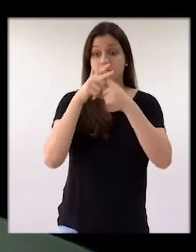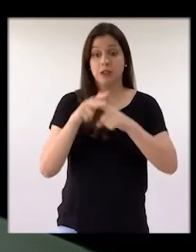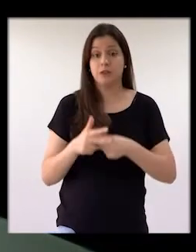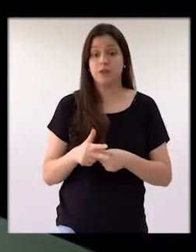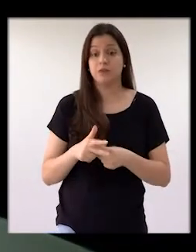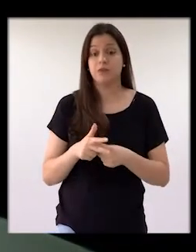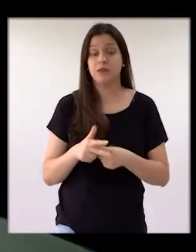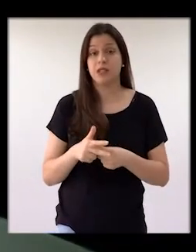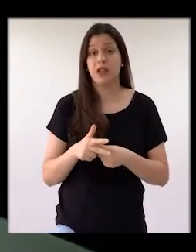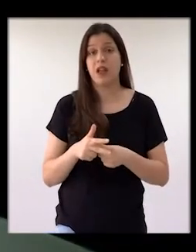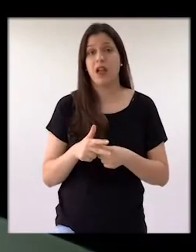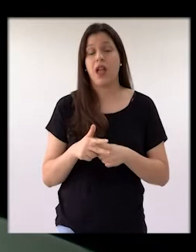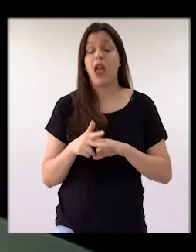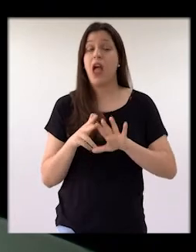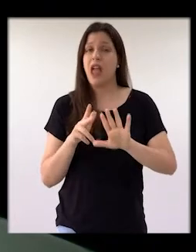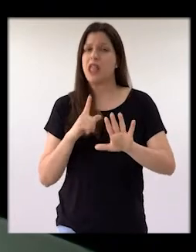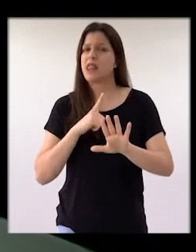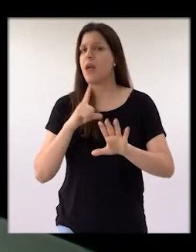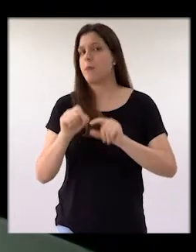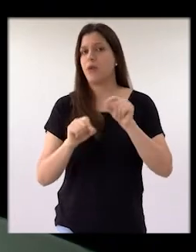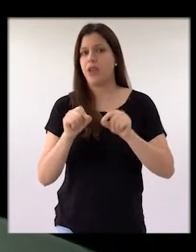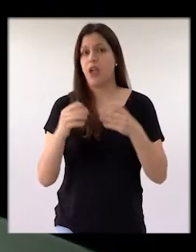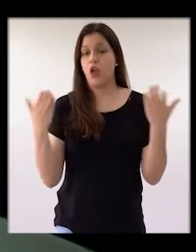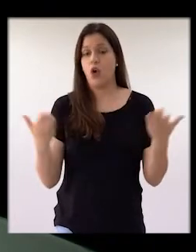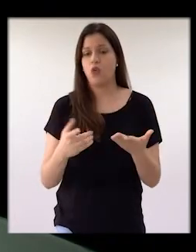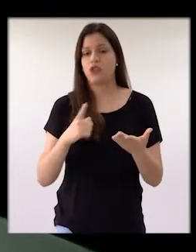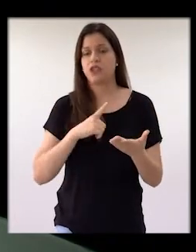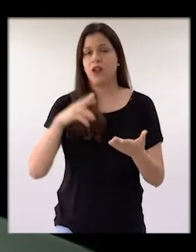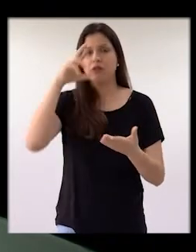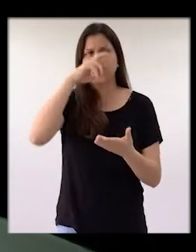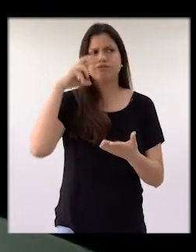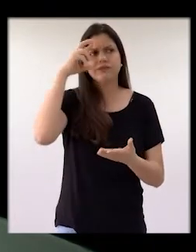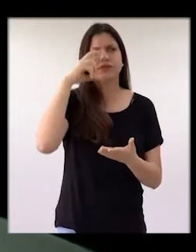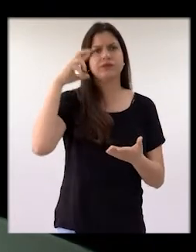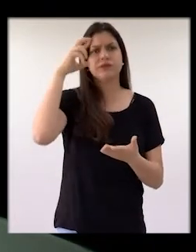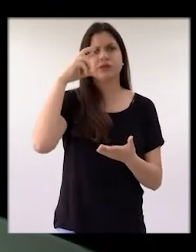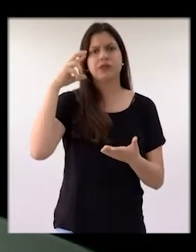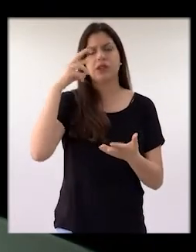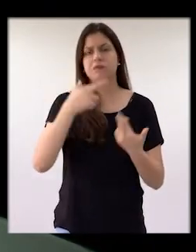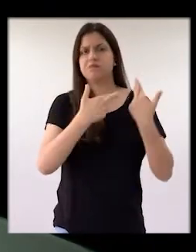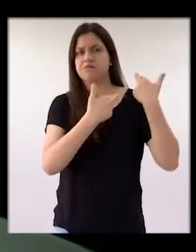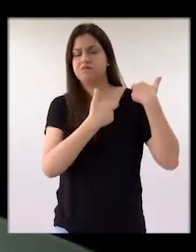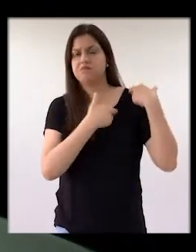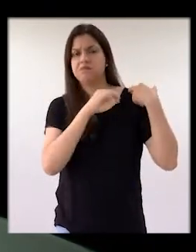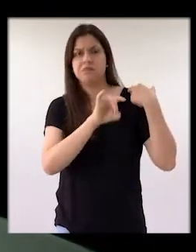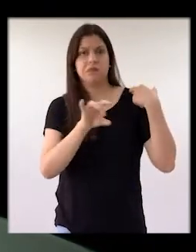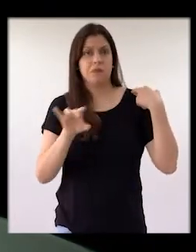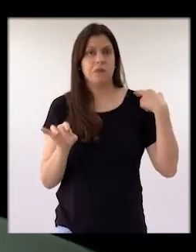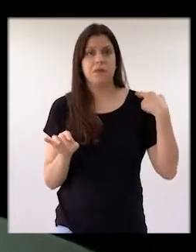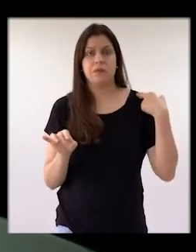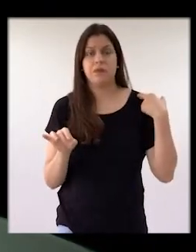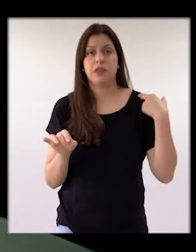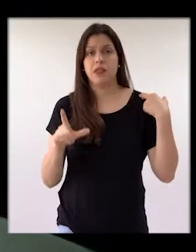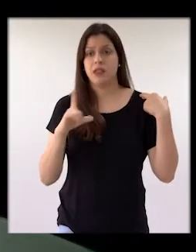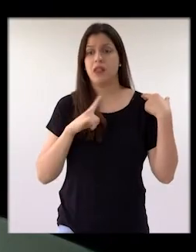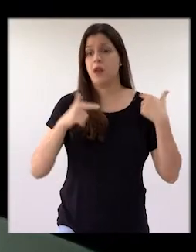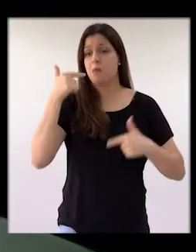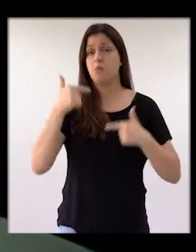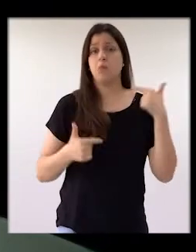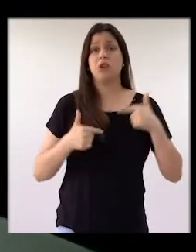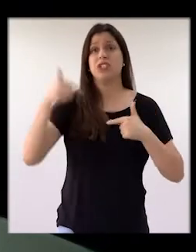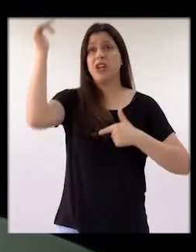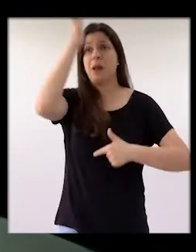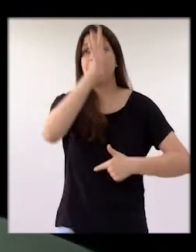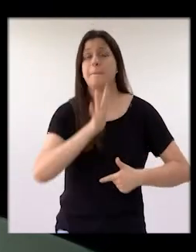entraves relacionados à regulação desse serviço, né, porque o que temos? Hoje as agências reguladoras, elas são bem independentes. A